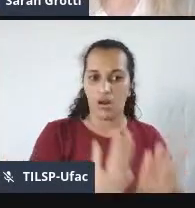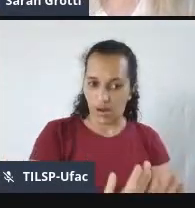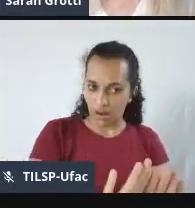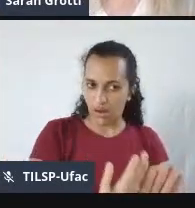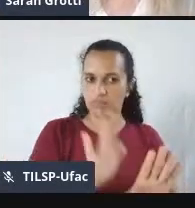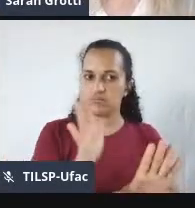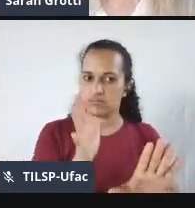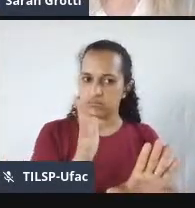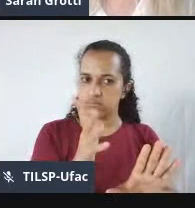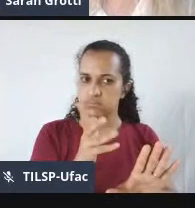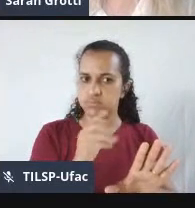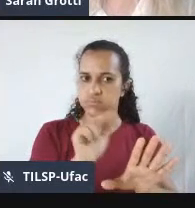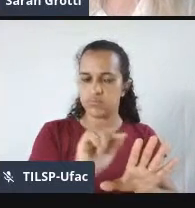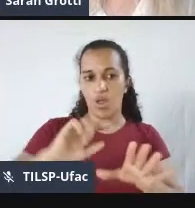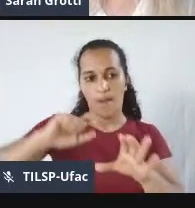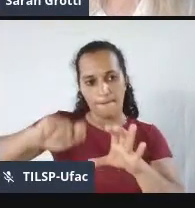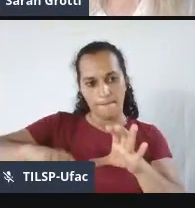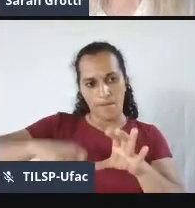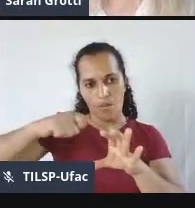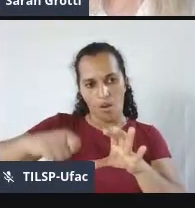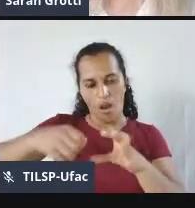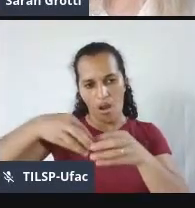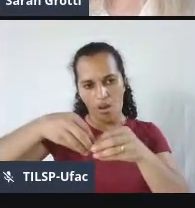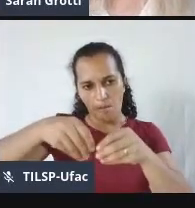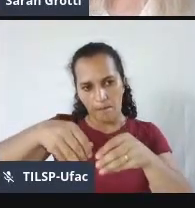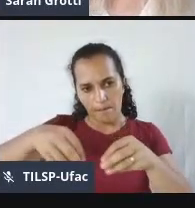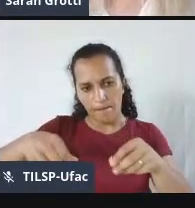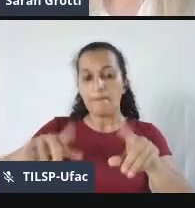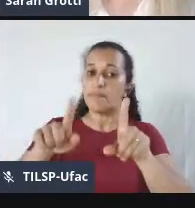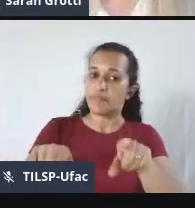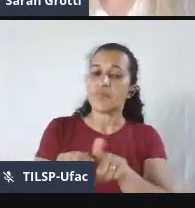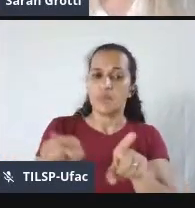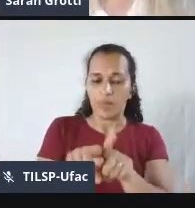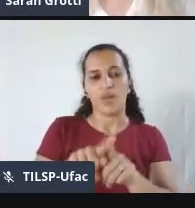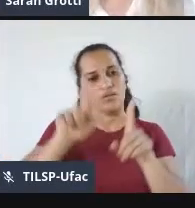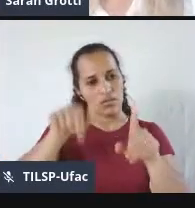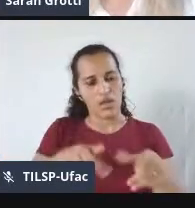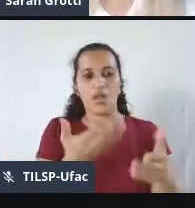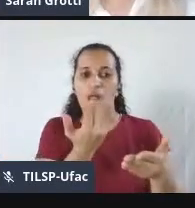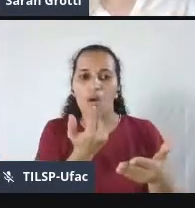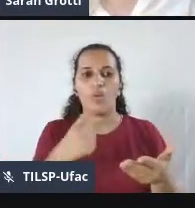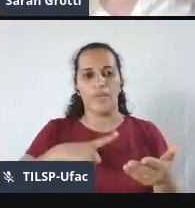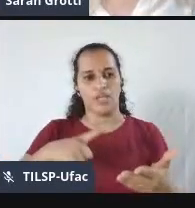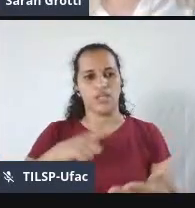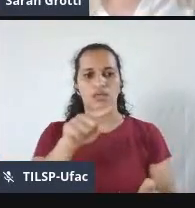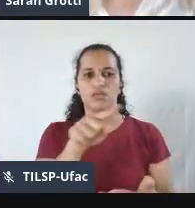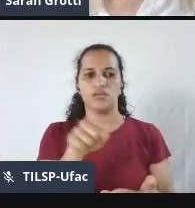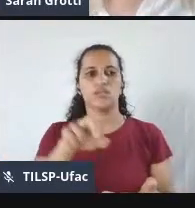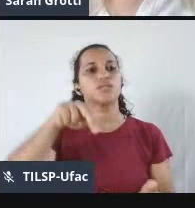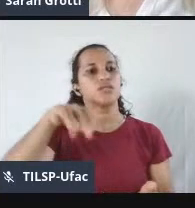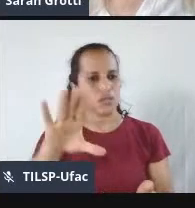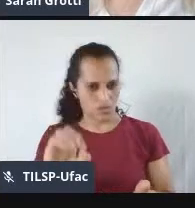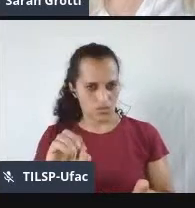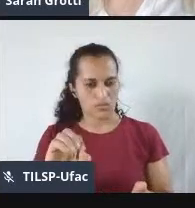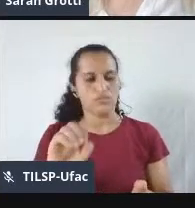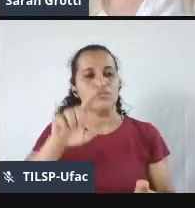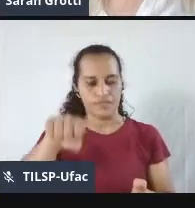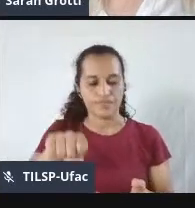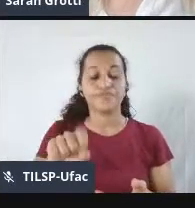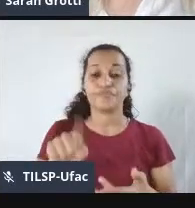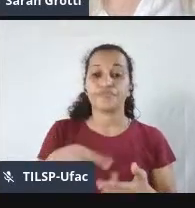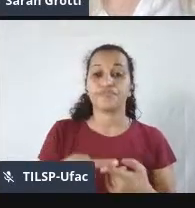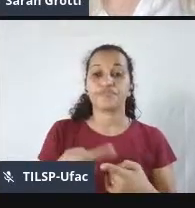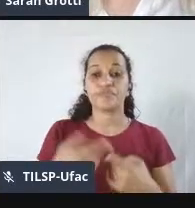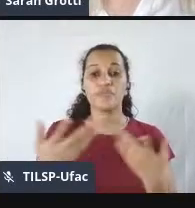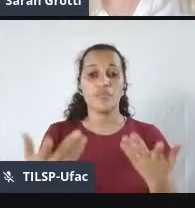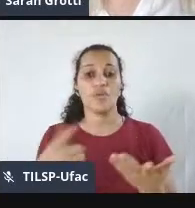aplicada nos produtos que são fontes de zinco, porque nos produtos fontes de zinco, a gente também tem